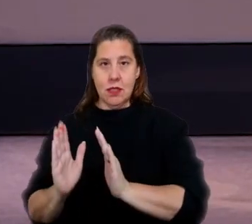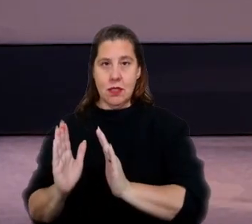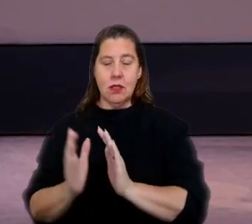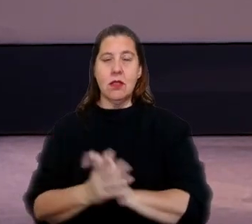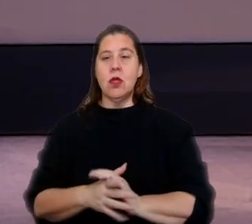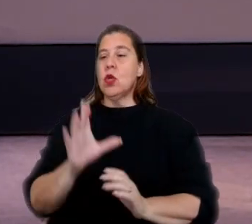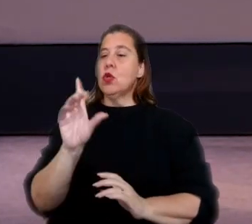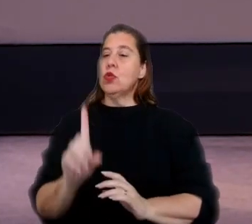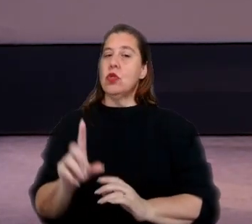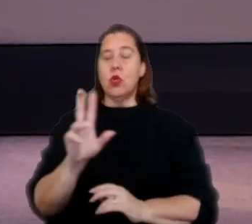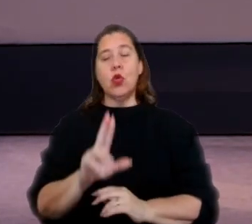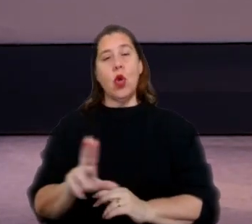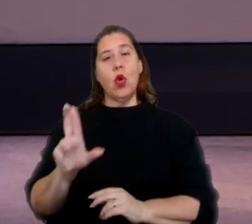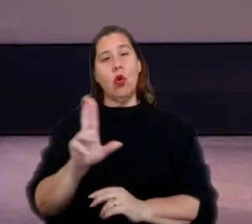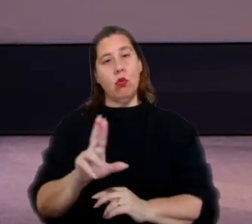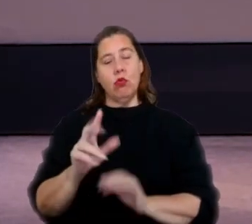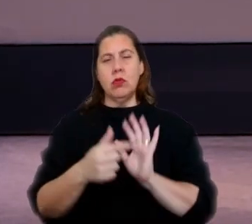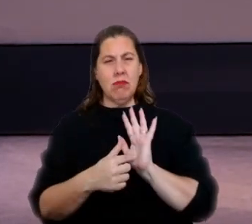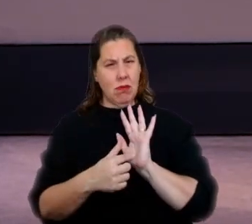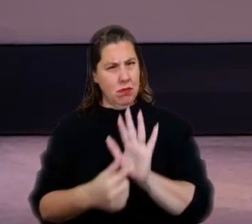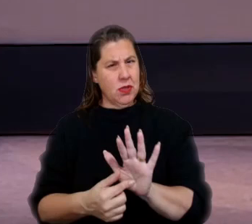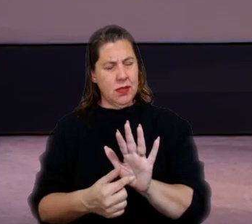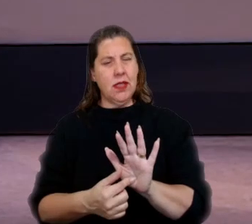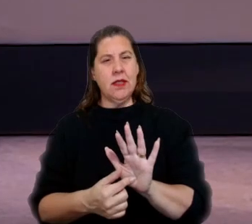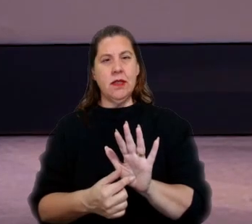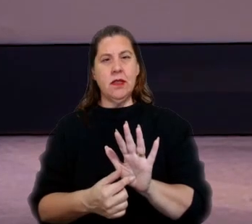filme que o diretor usa para